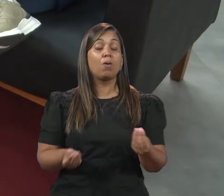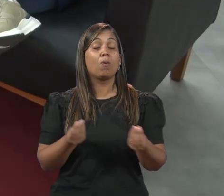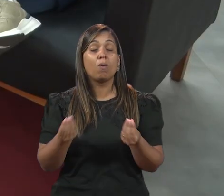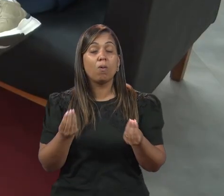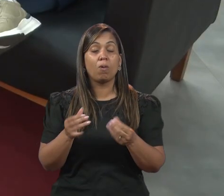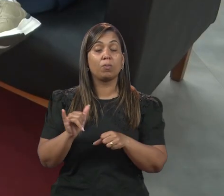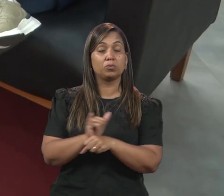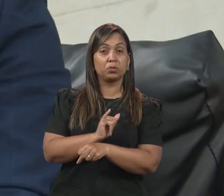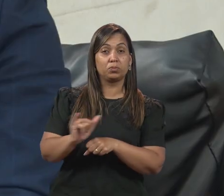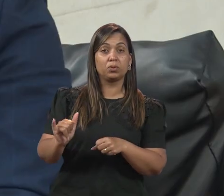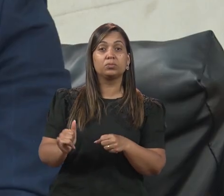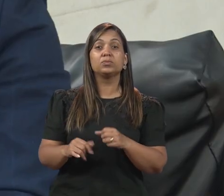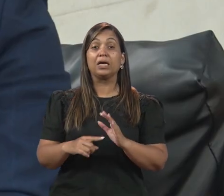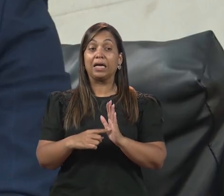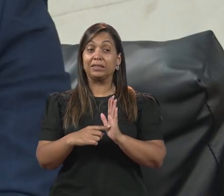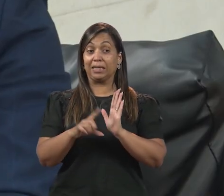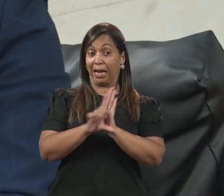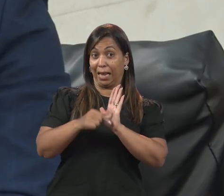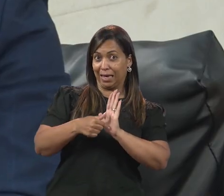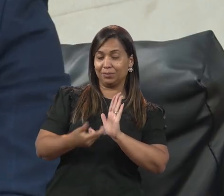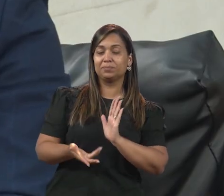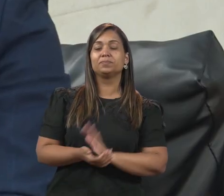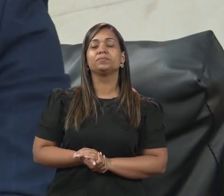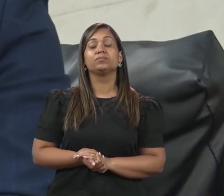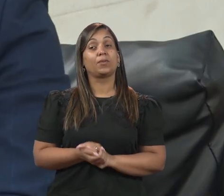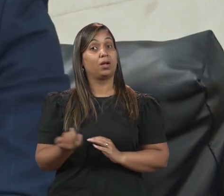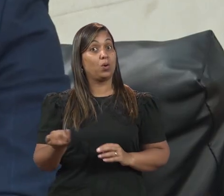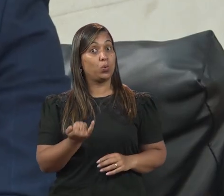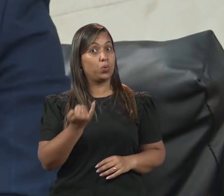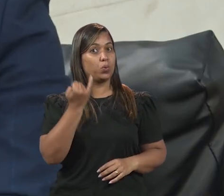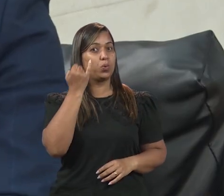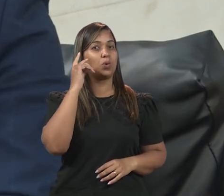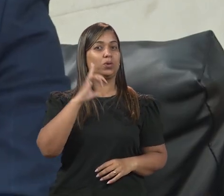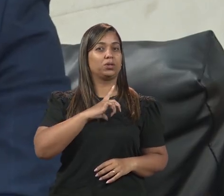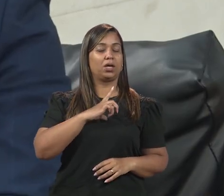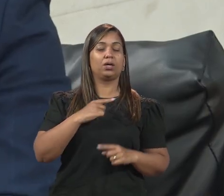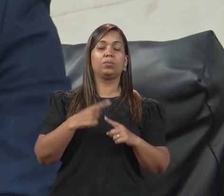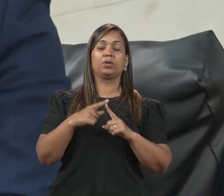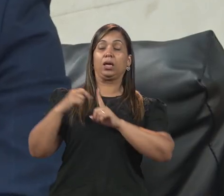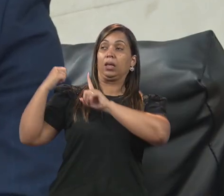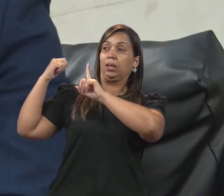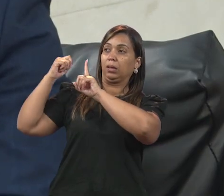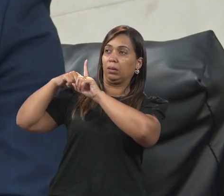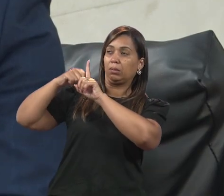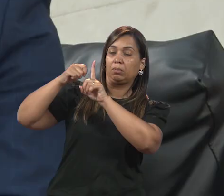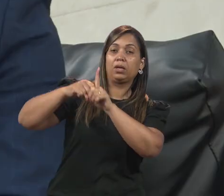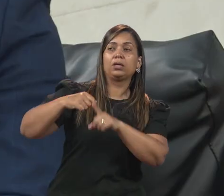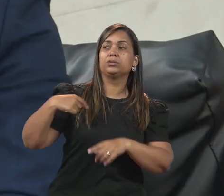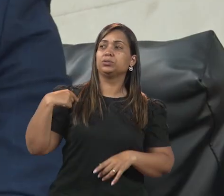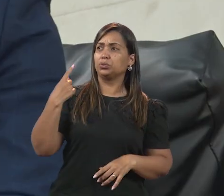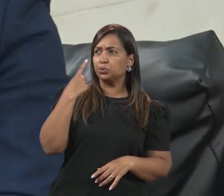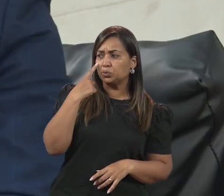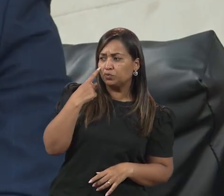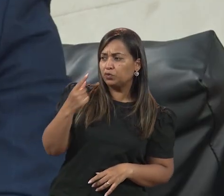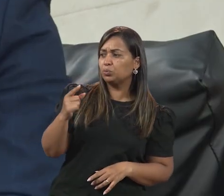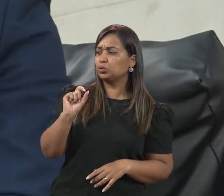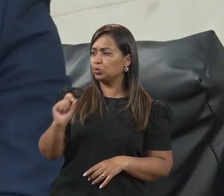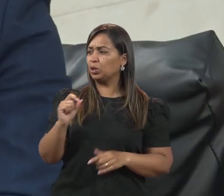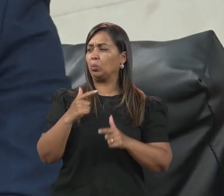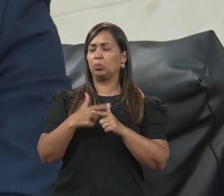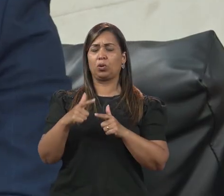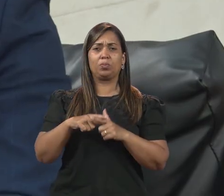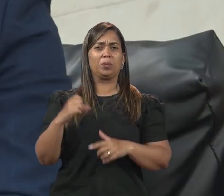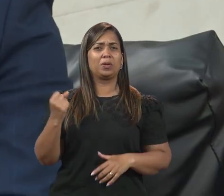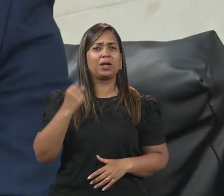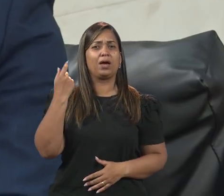funciona essa medida. Ela é de extrema importância, visto que nos últimos meses nós nos deparamos com uma situação